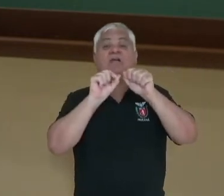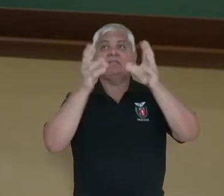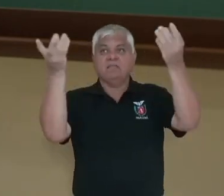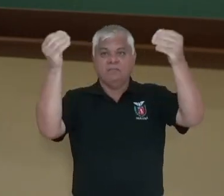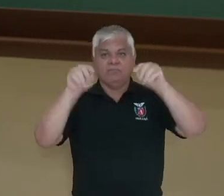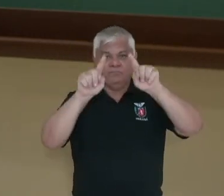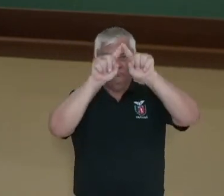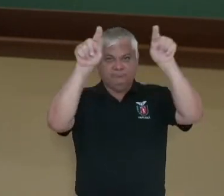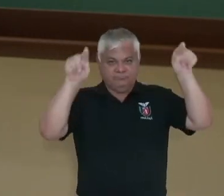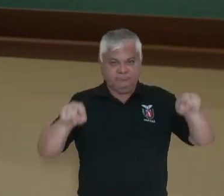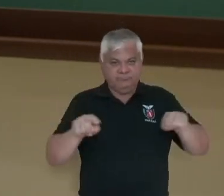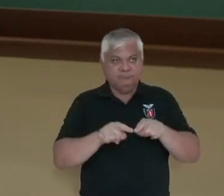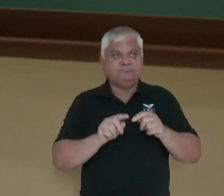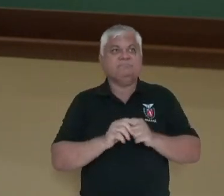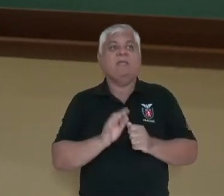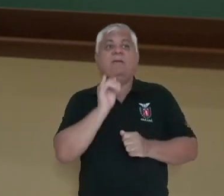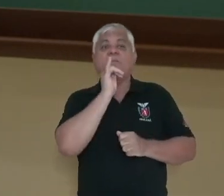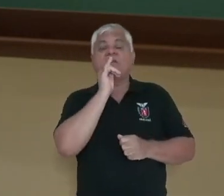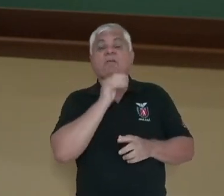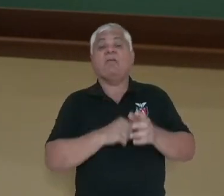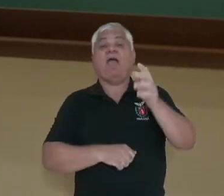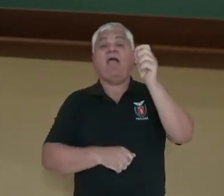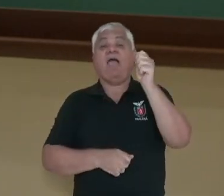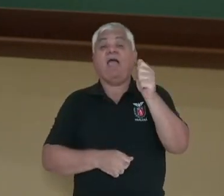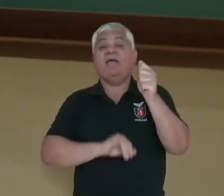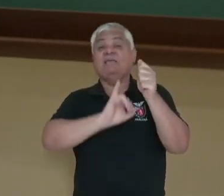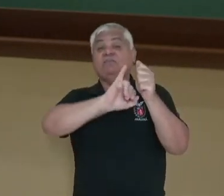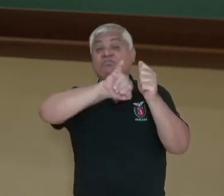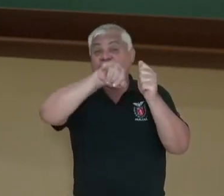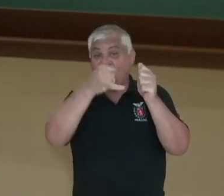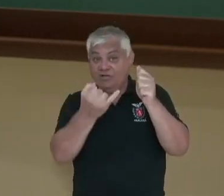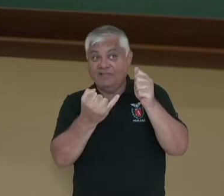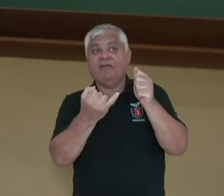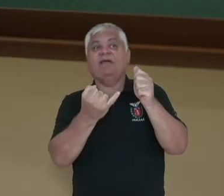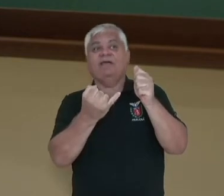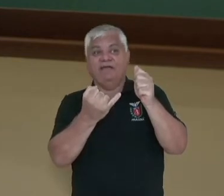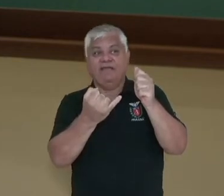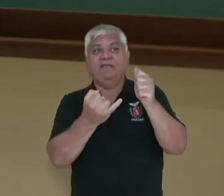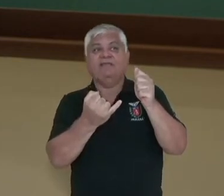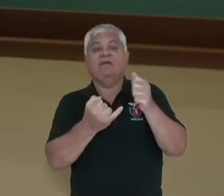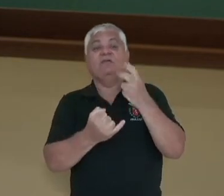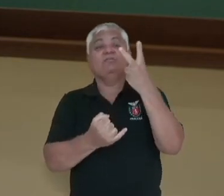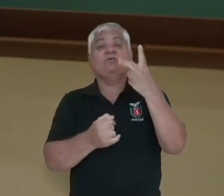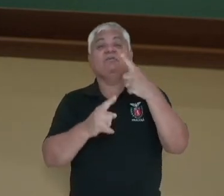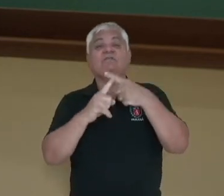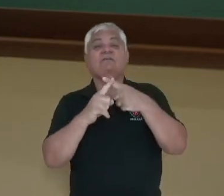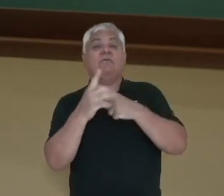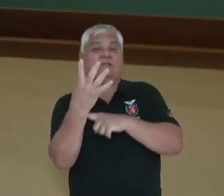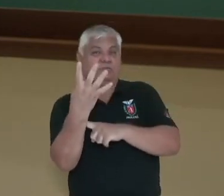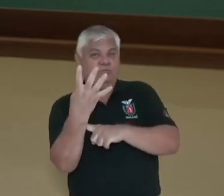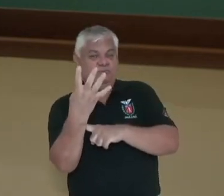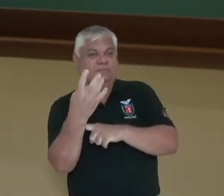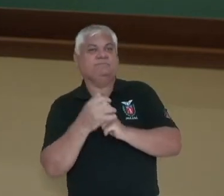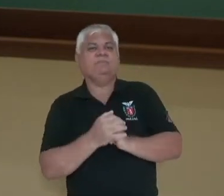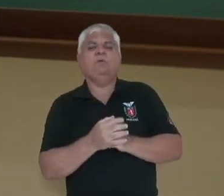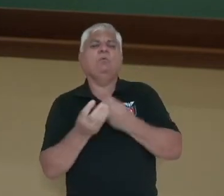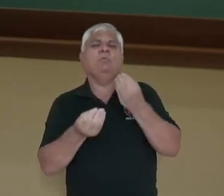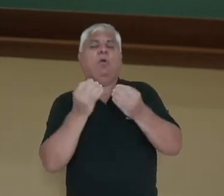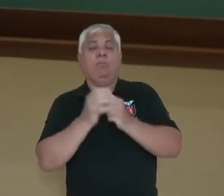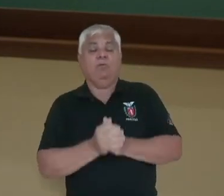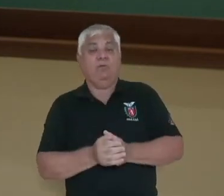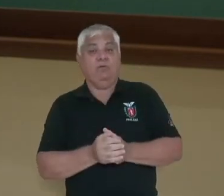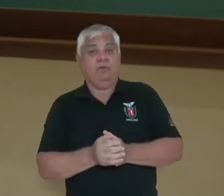Qual matriz? A matriz com os elementos A e J de ordem 2 por 4. O que